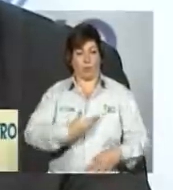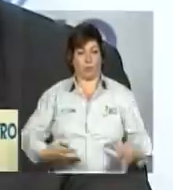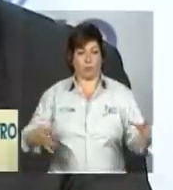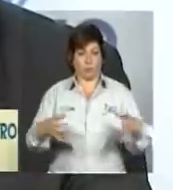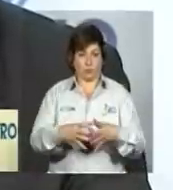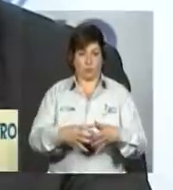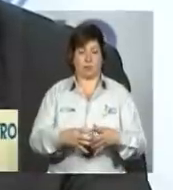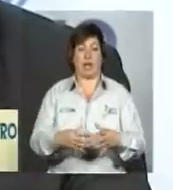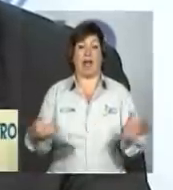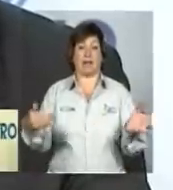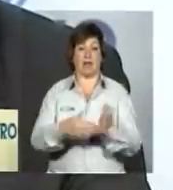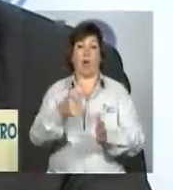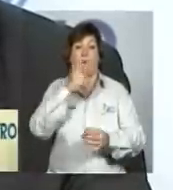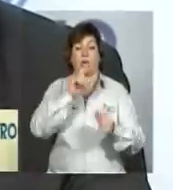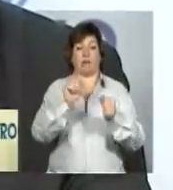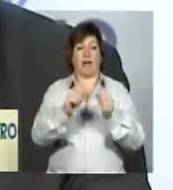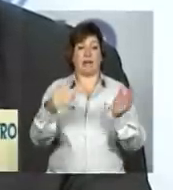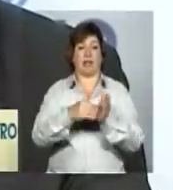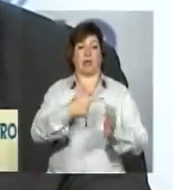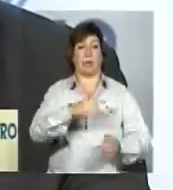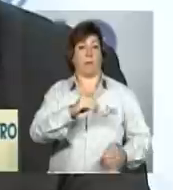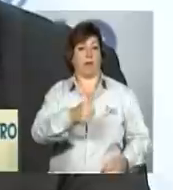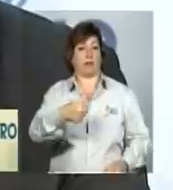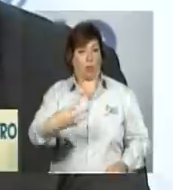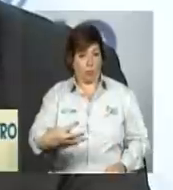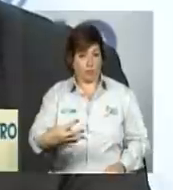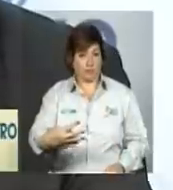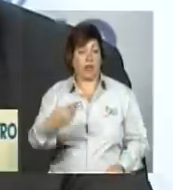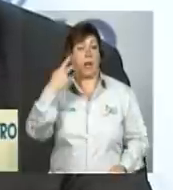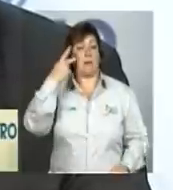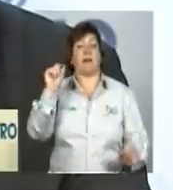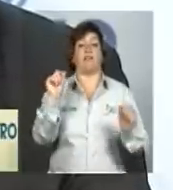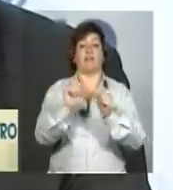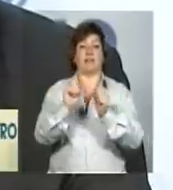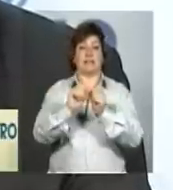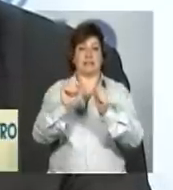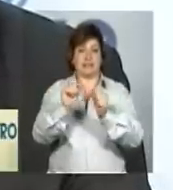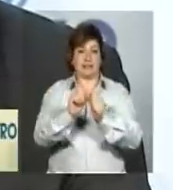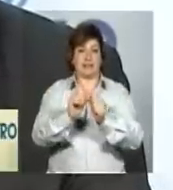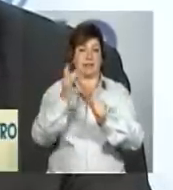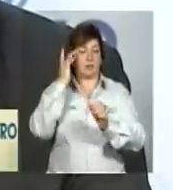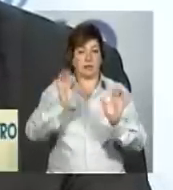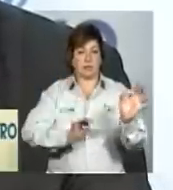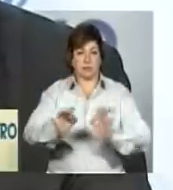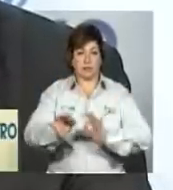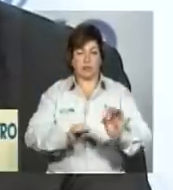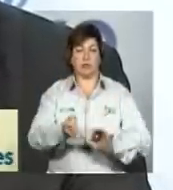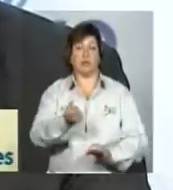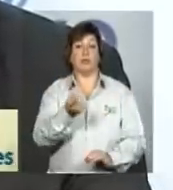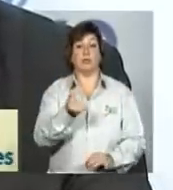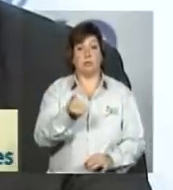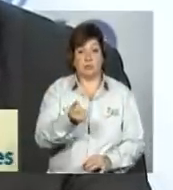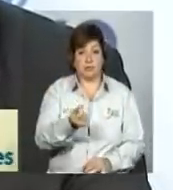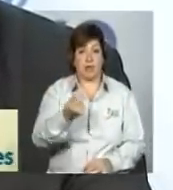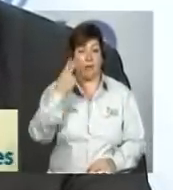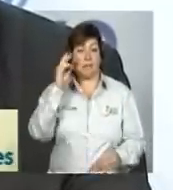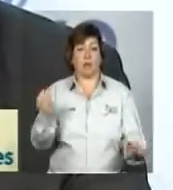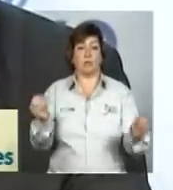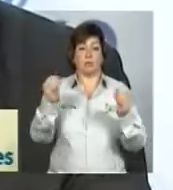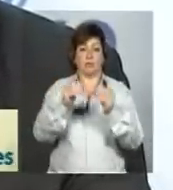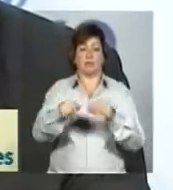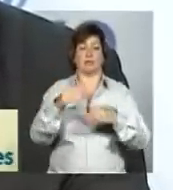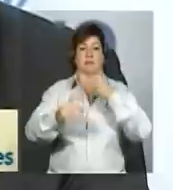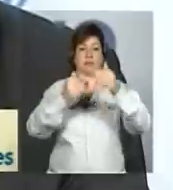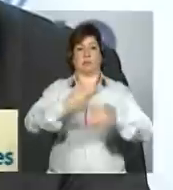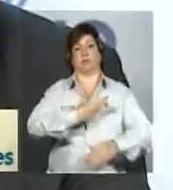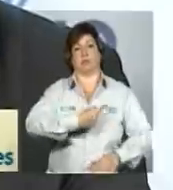levado a cabo até 2014 para a elaboração de uma estratégia financeira para a implementação do